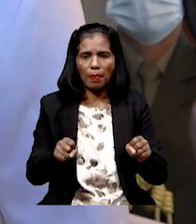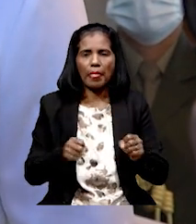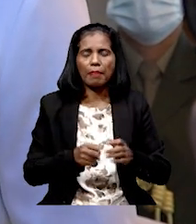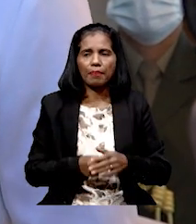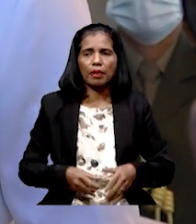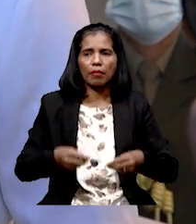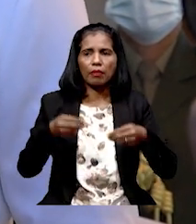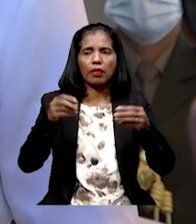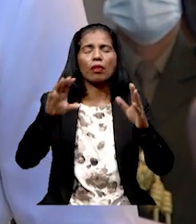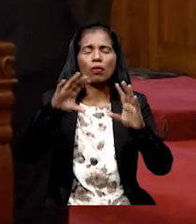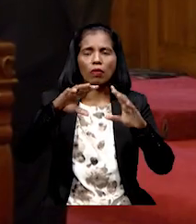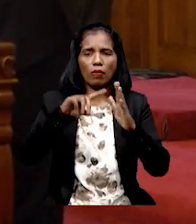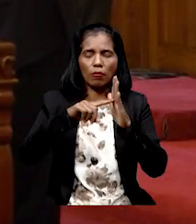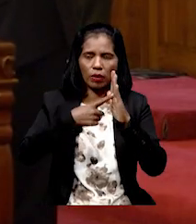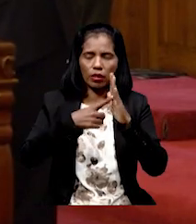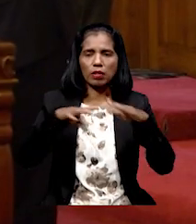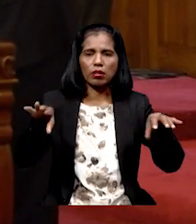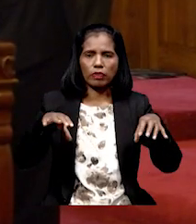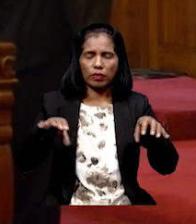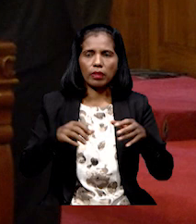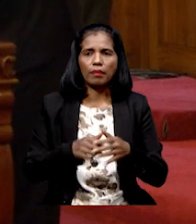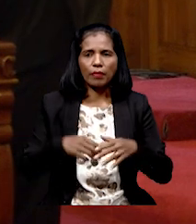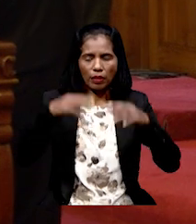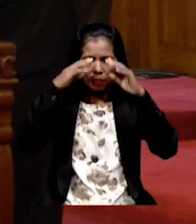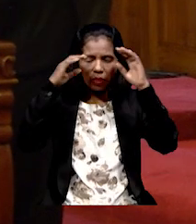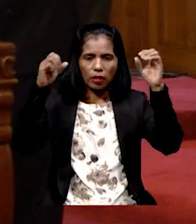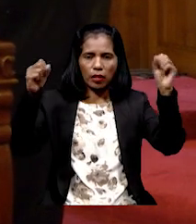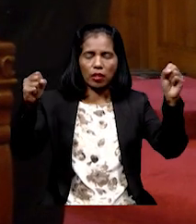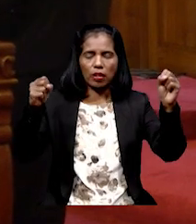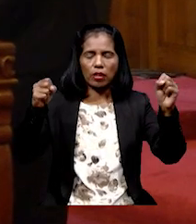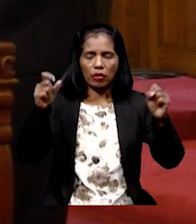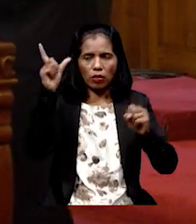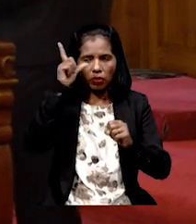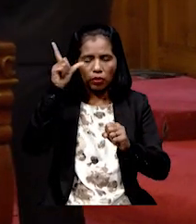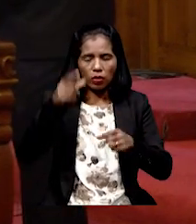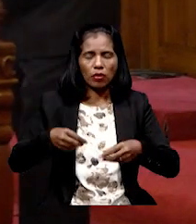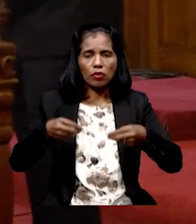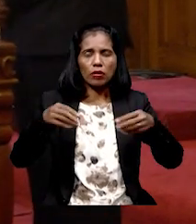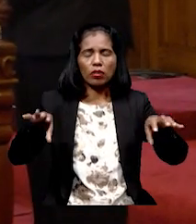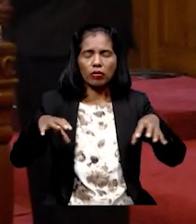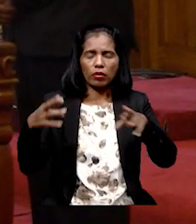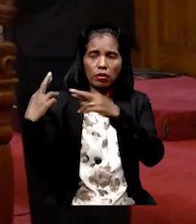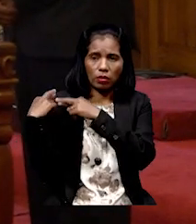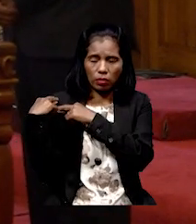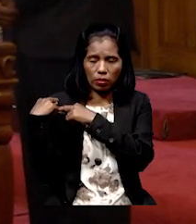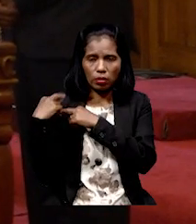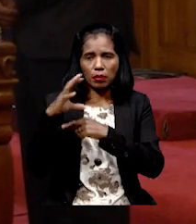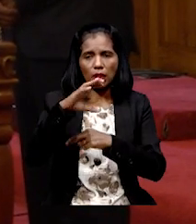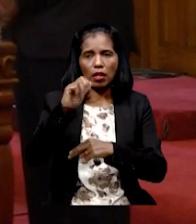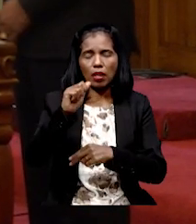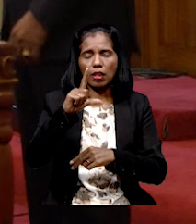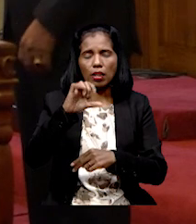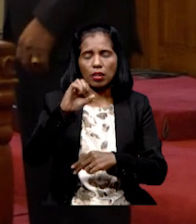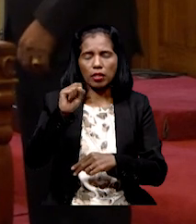Bele começa serviço. Presidente da República Francisco Guterres Lolo foi posse para Calixto dos Santos Coliati, onde